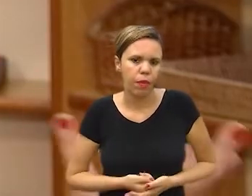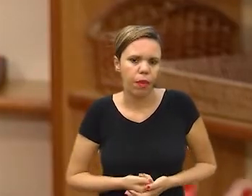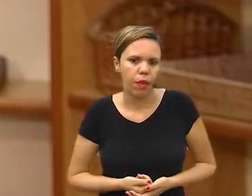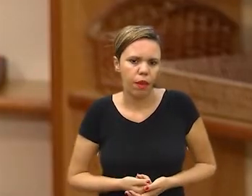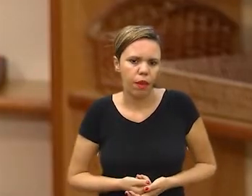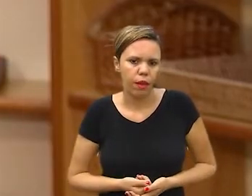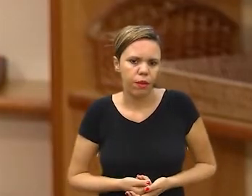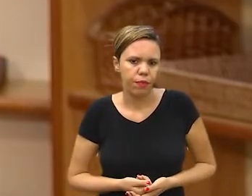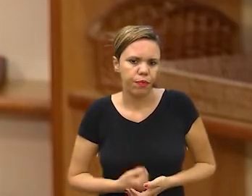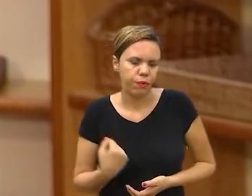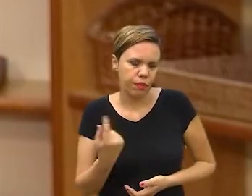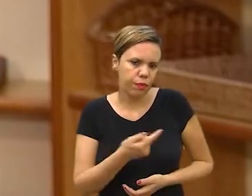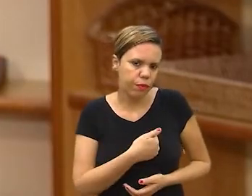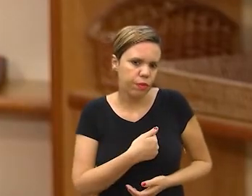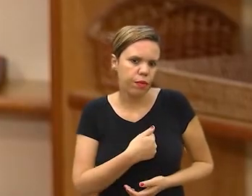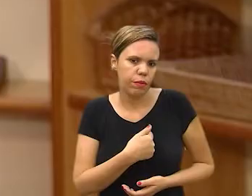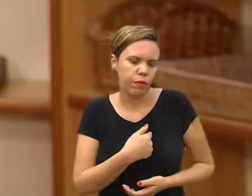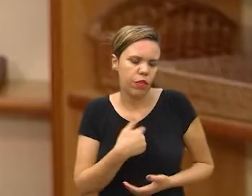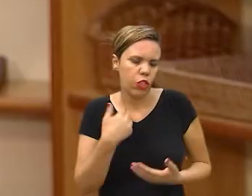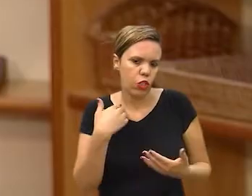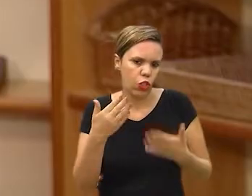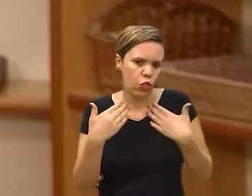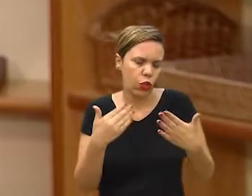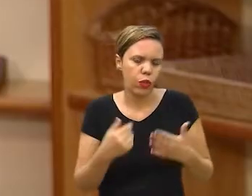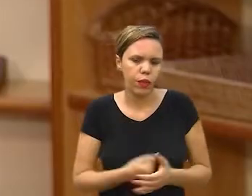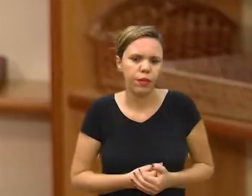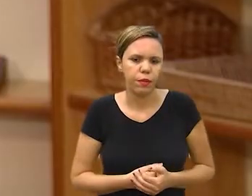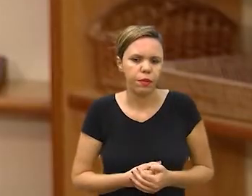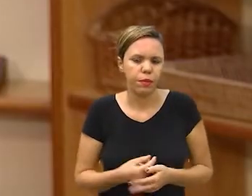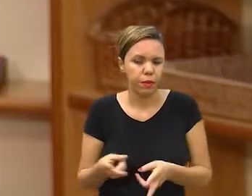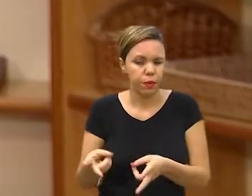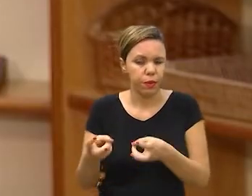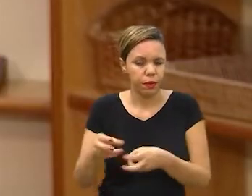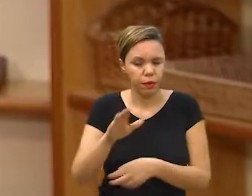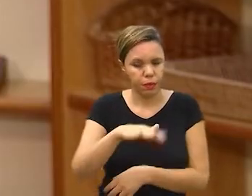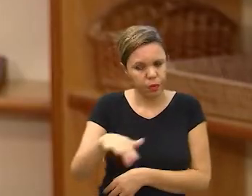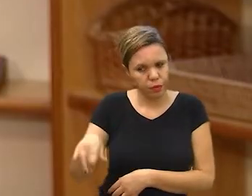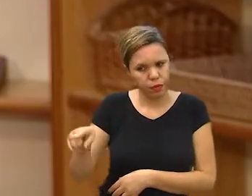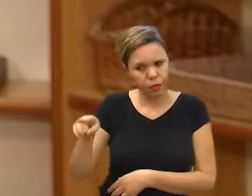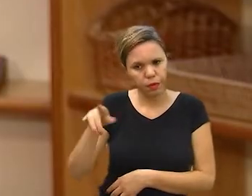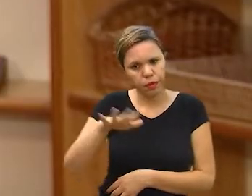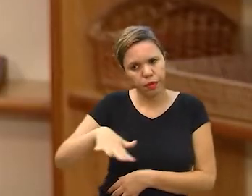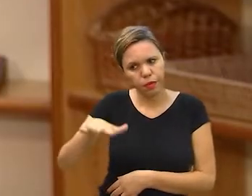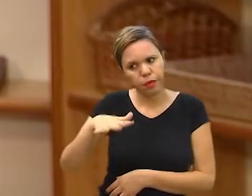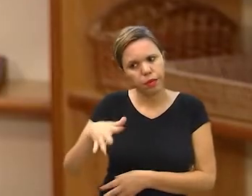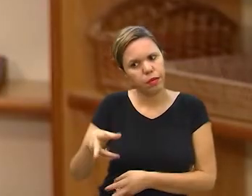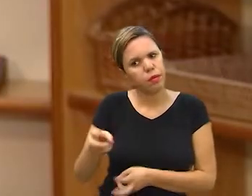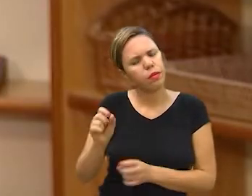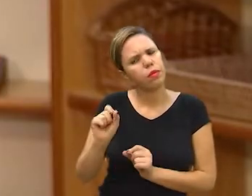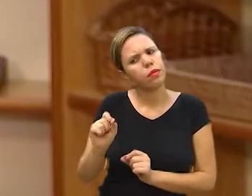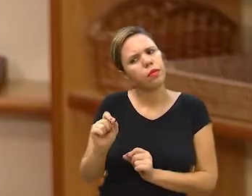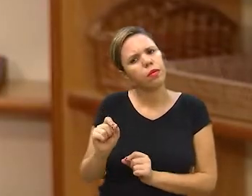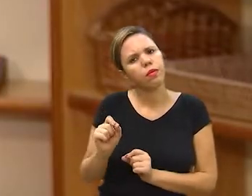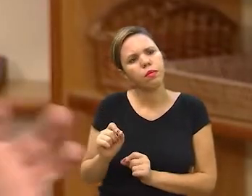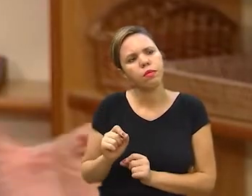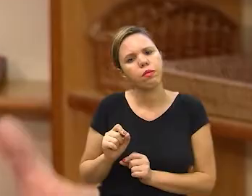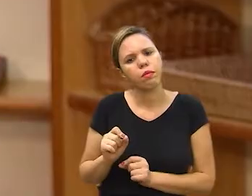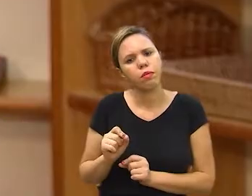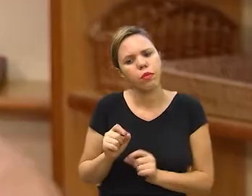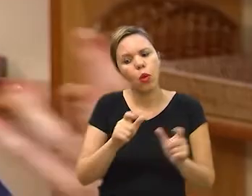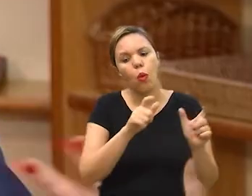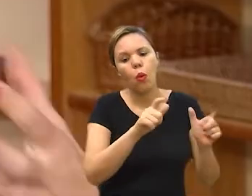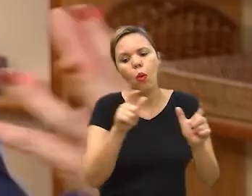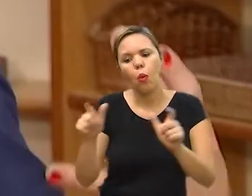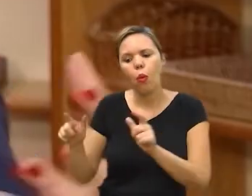formas, como a Nick já trouxe na nossa conversa, né, de olhar para essa criança e ver o que o